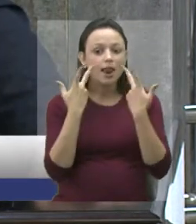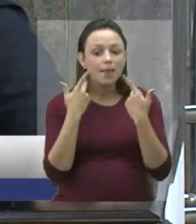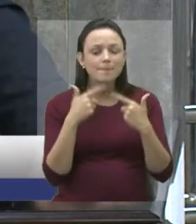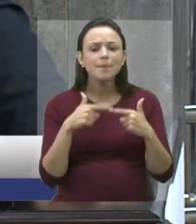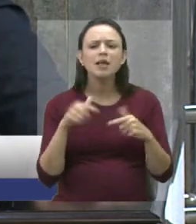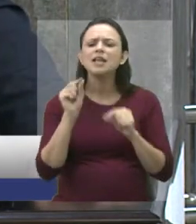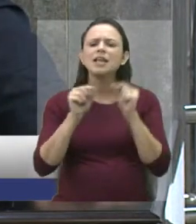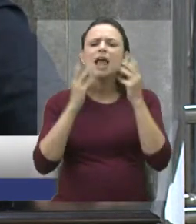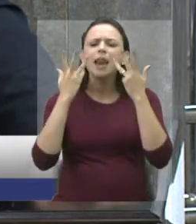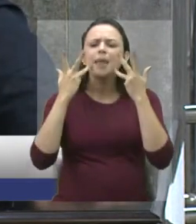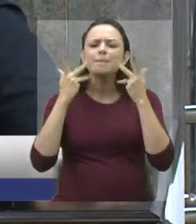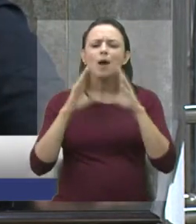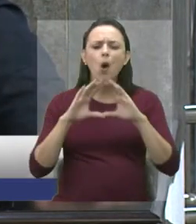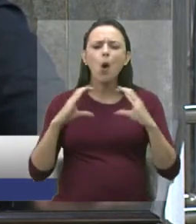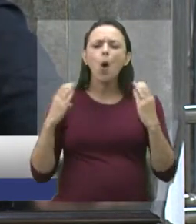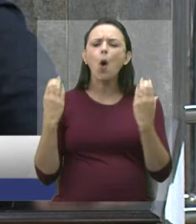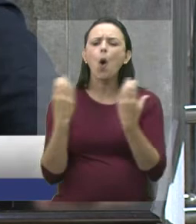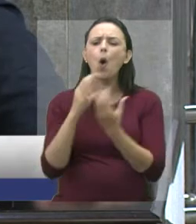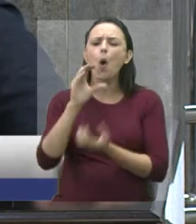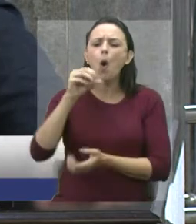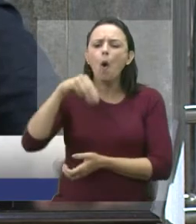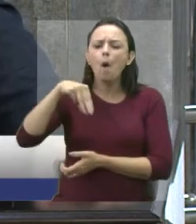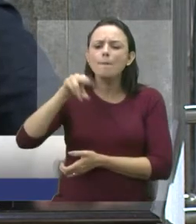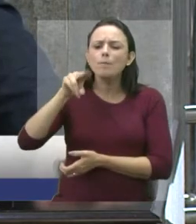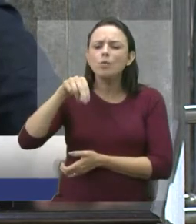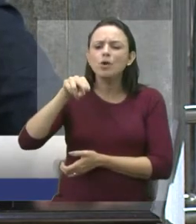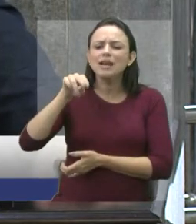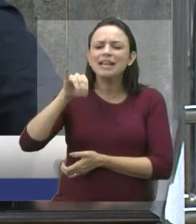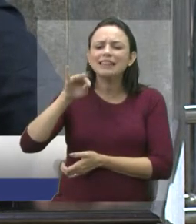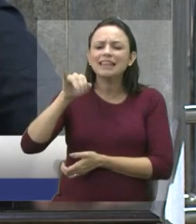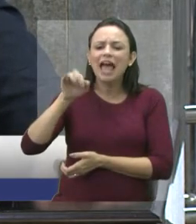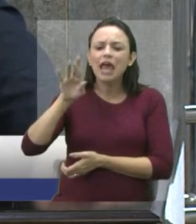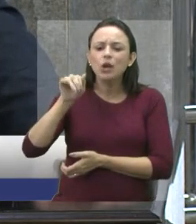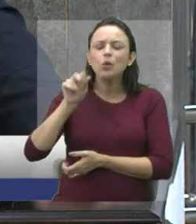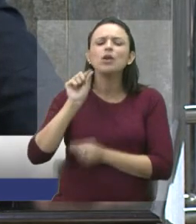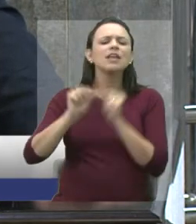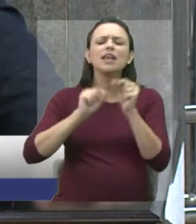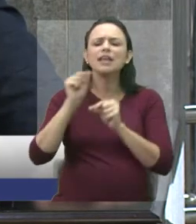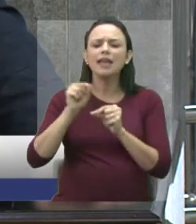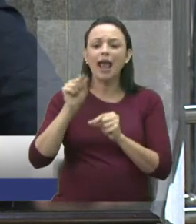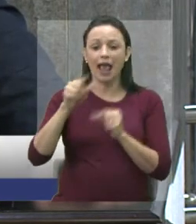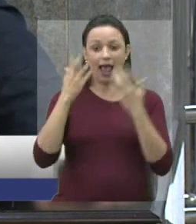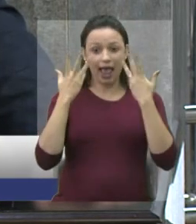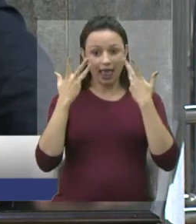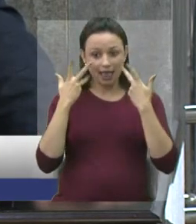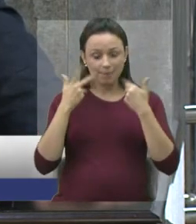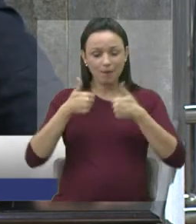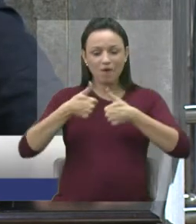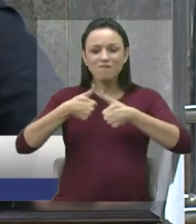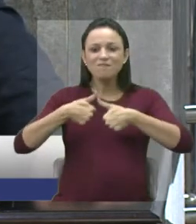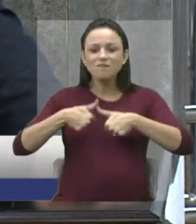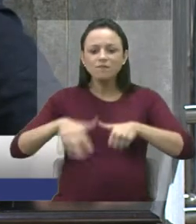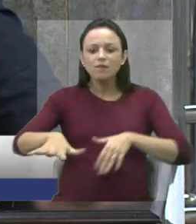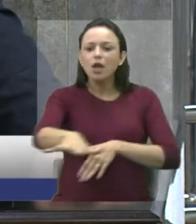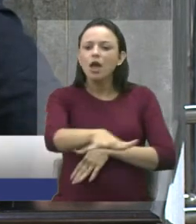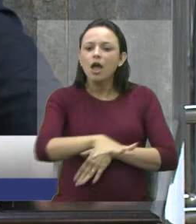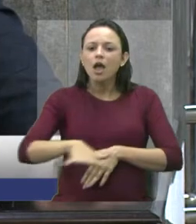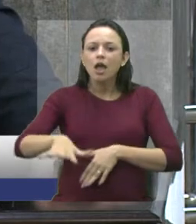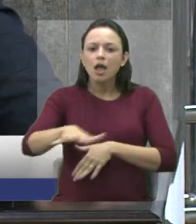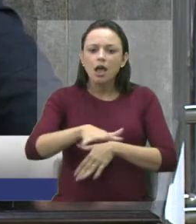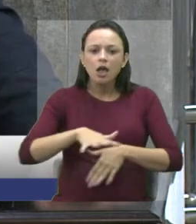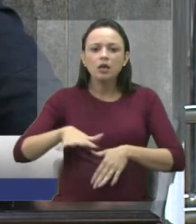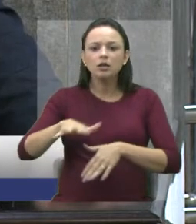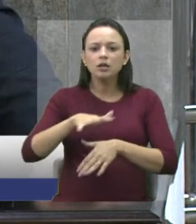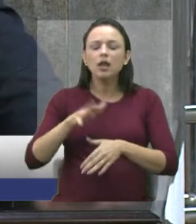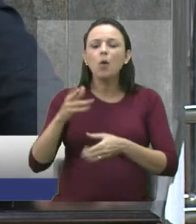animal comunitário? O que é um cão comunitário? É aquele que estabelece com a comunidade em que vive laço de dependência e